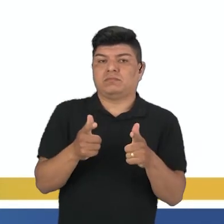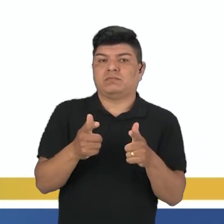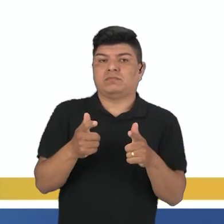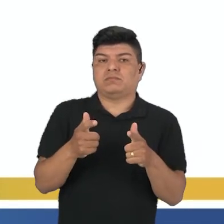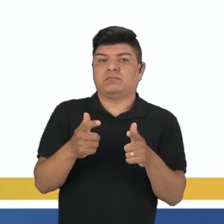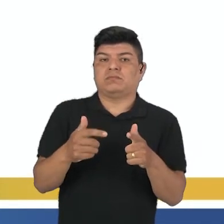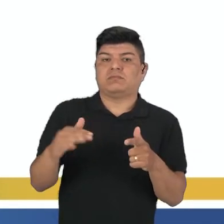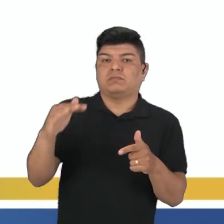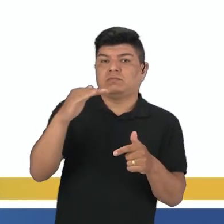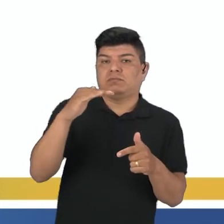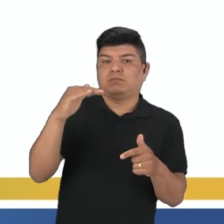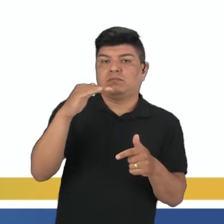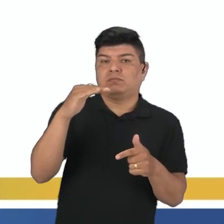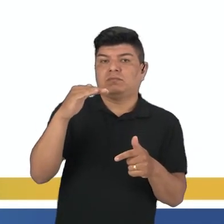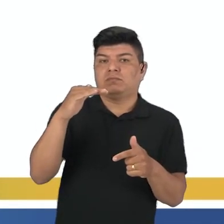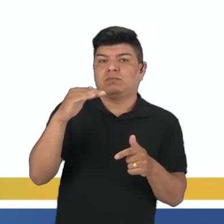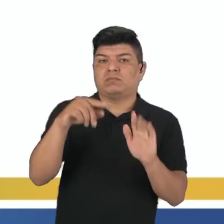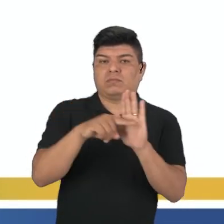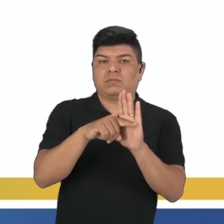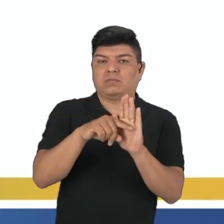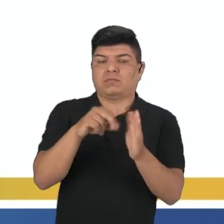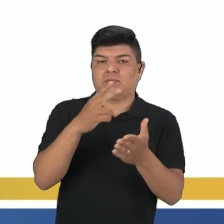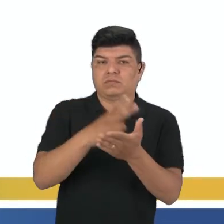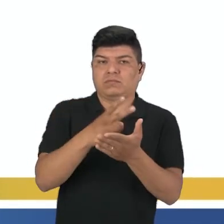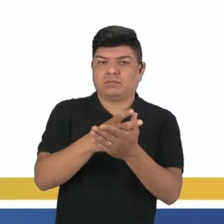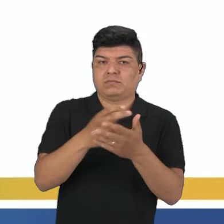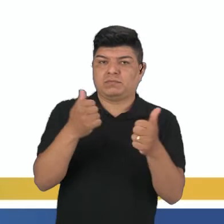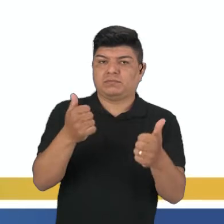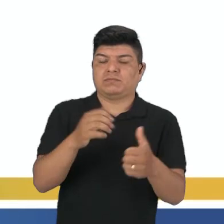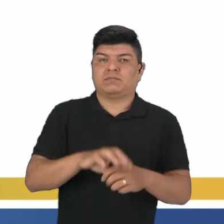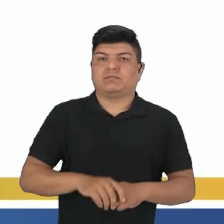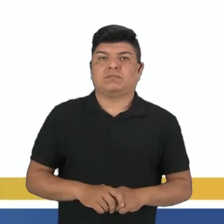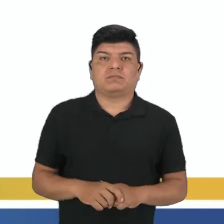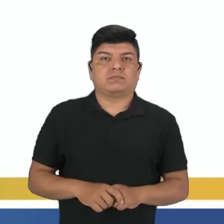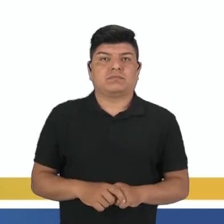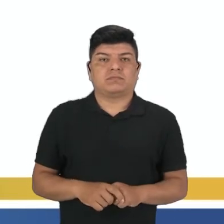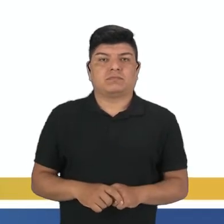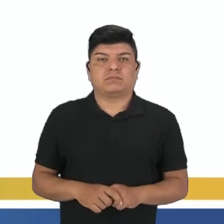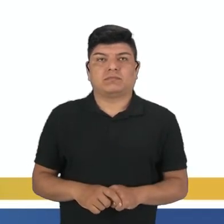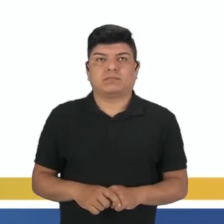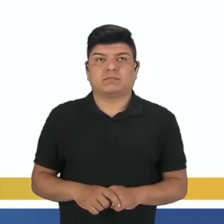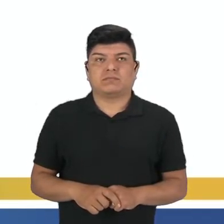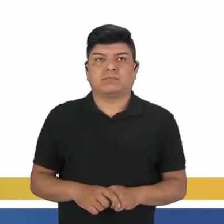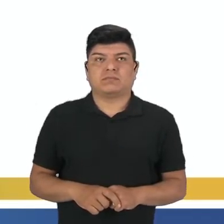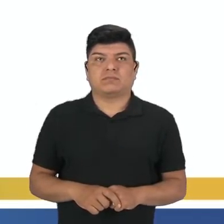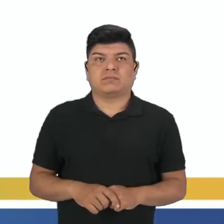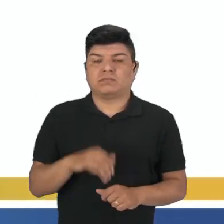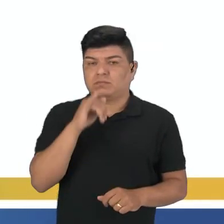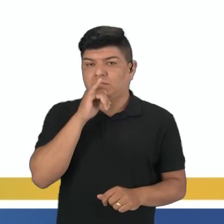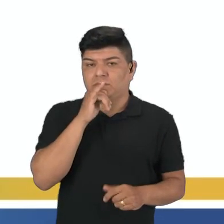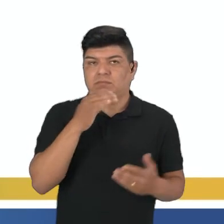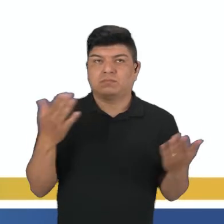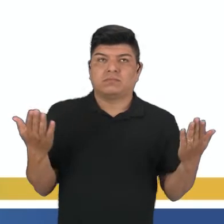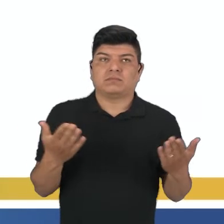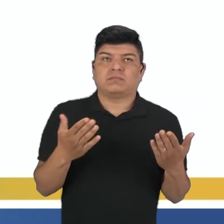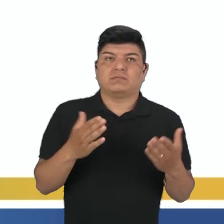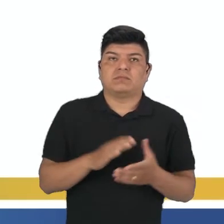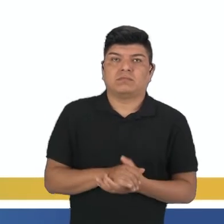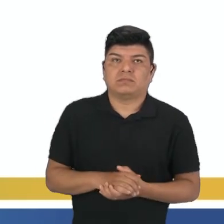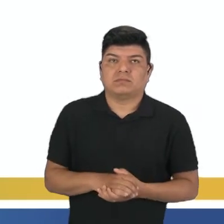expoente da base 10 será negativo, certinho? Então, vamos lá ver o nosso primeiro exemplo aqui.